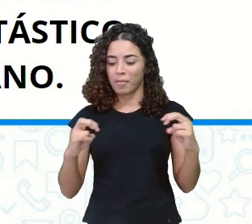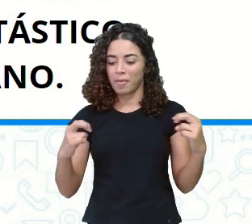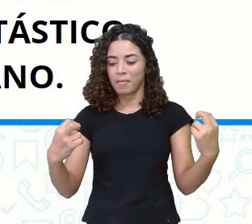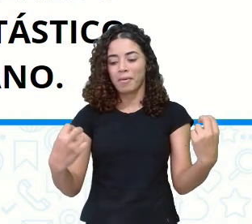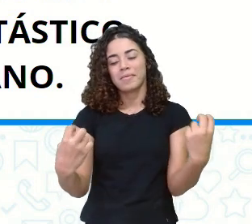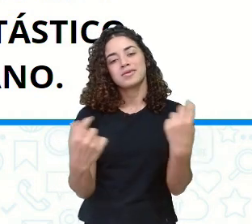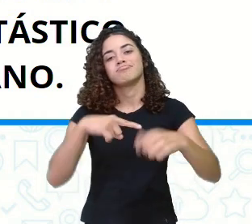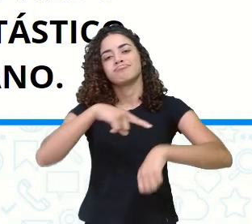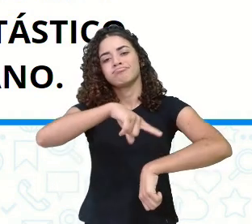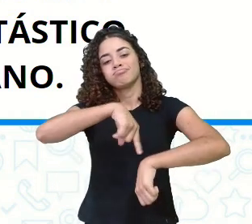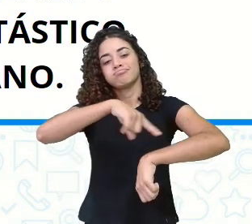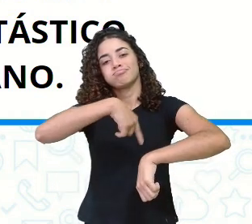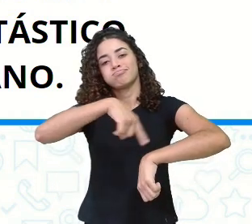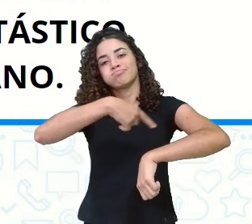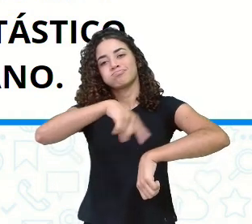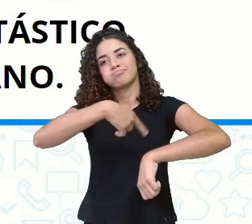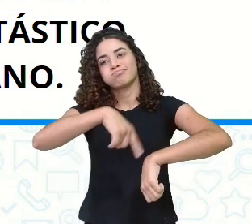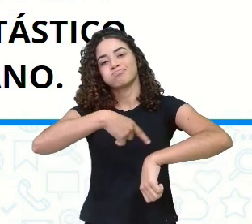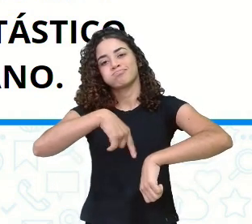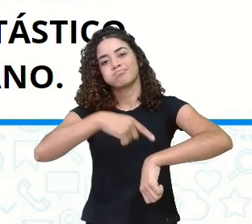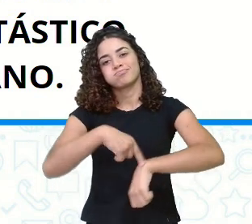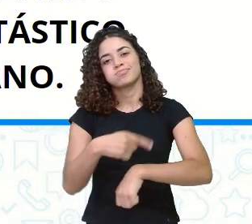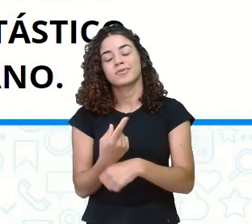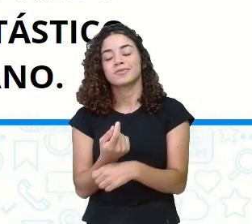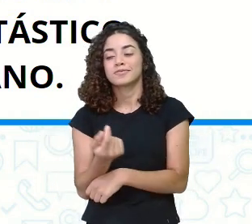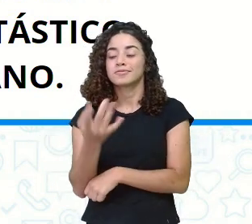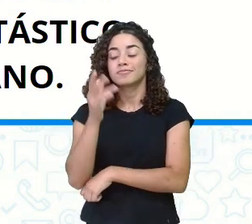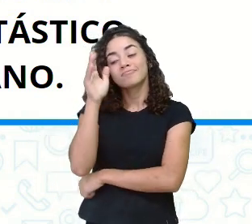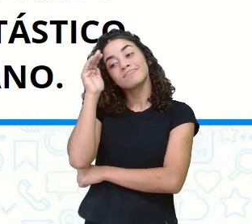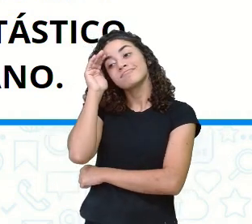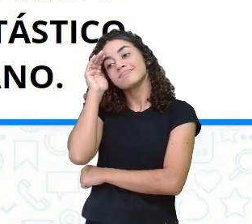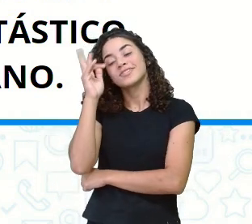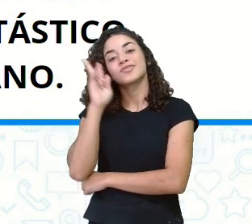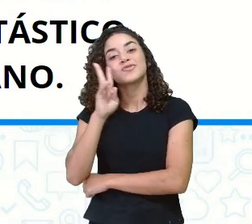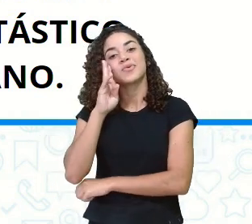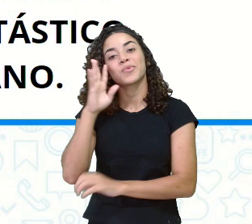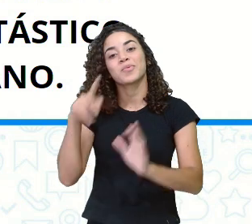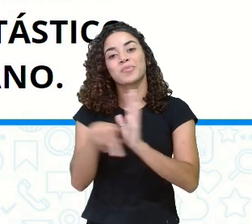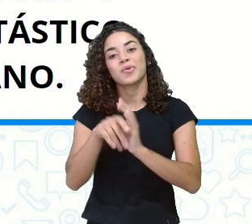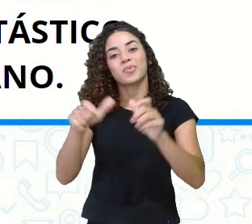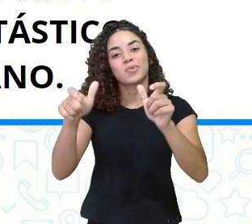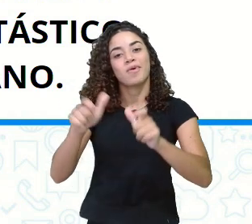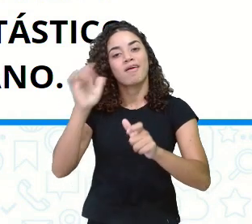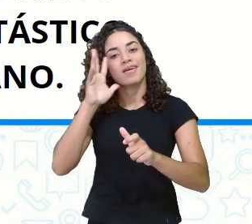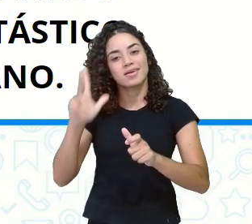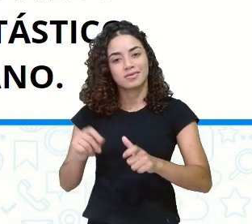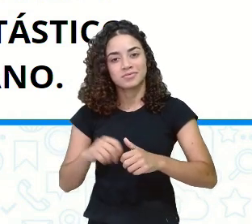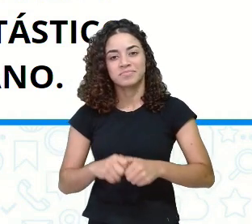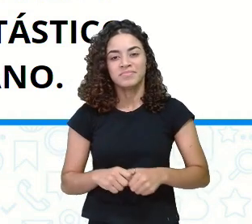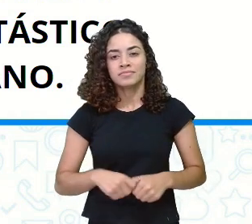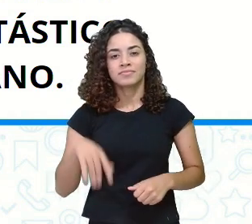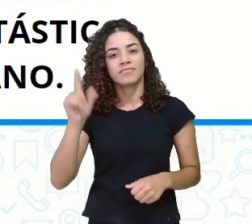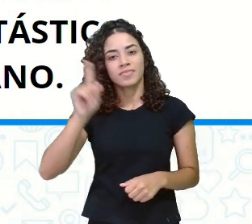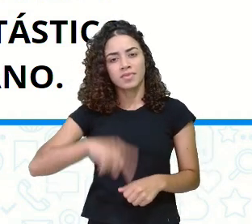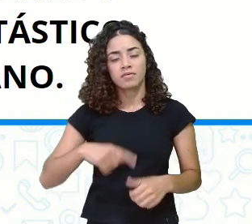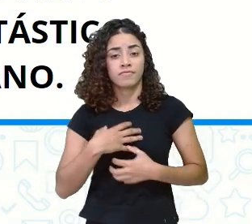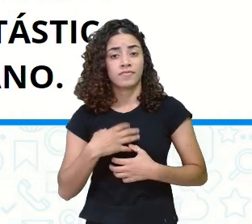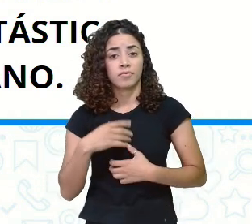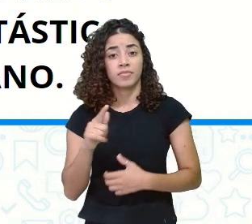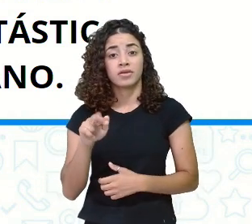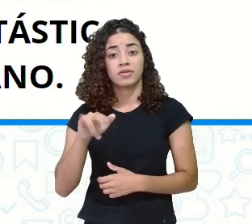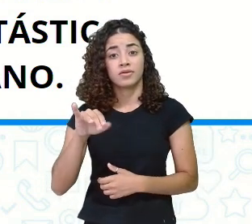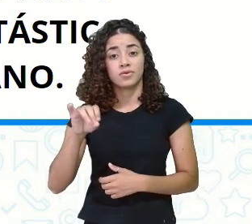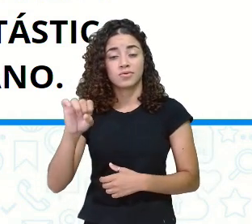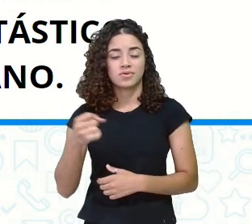passar horas e horas ouvindo histórias do fantástico mundo africano. Era dessa forma que os griots